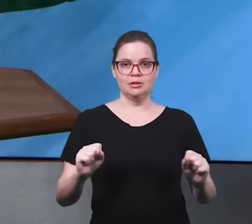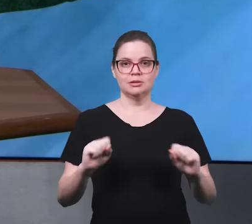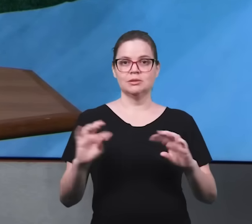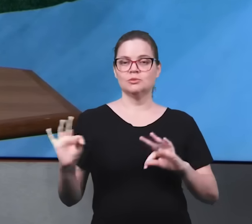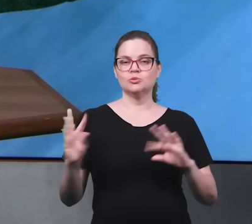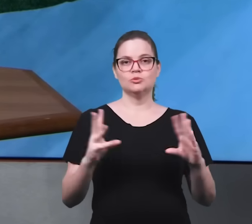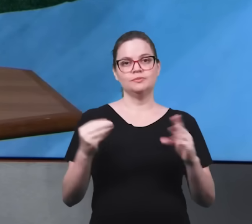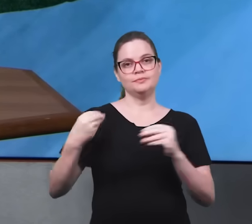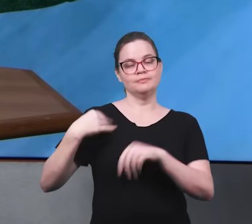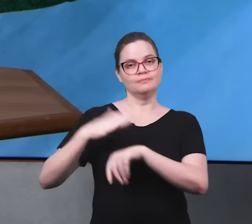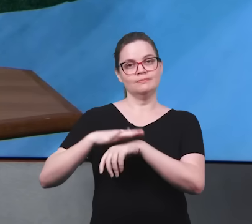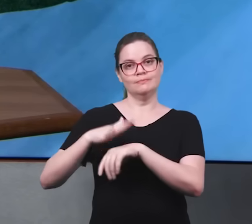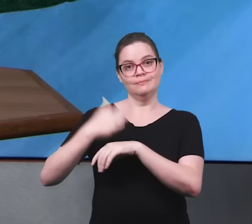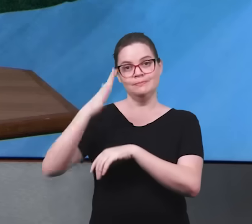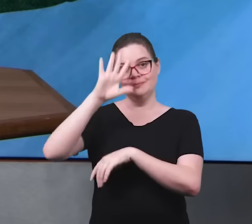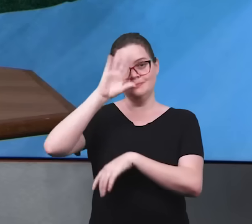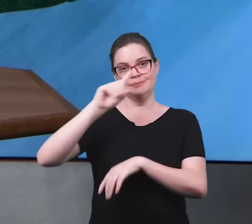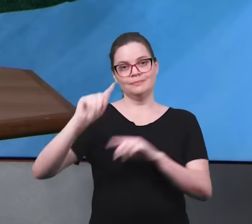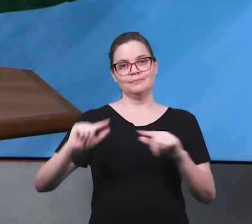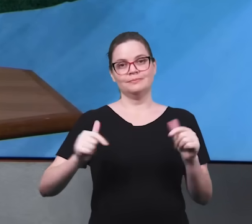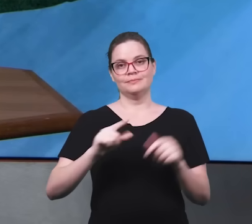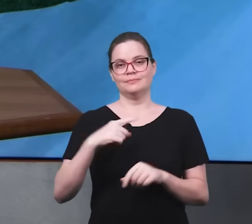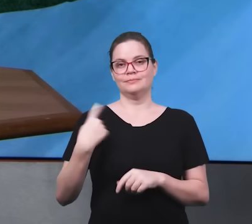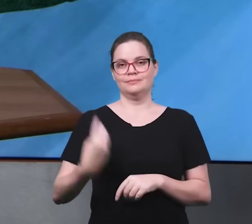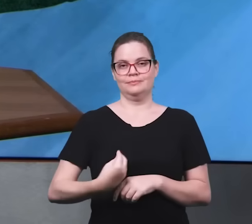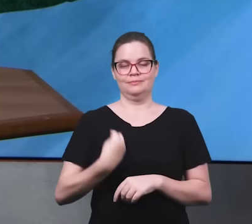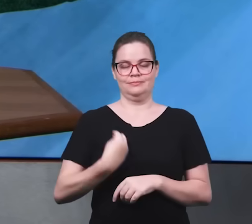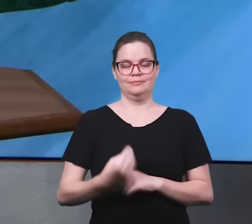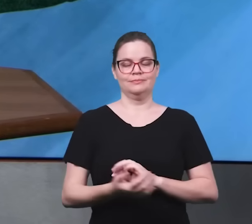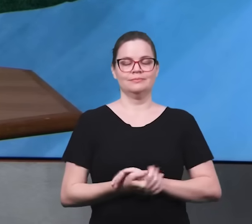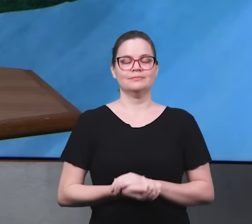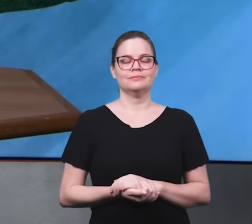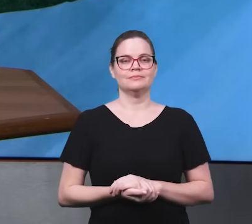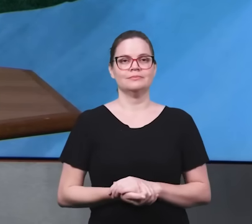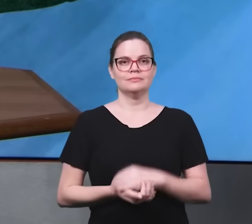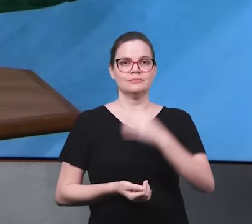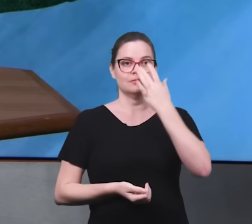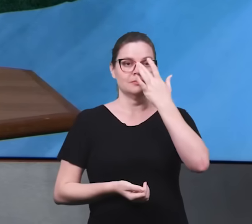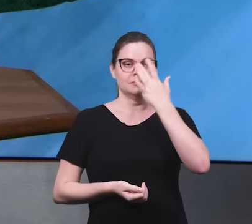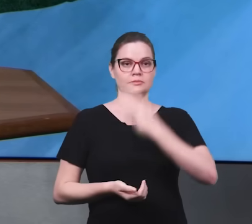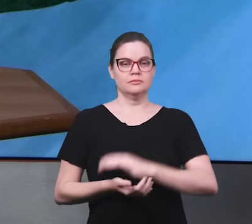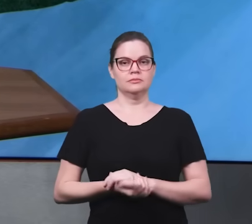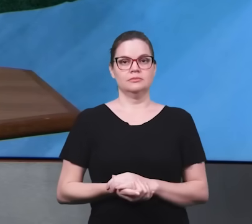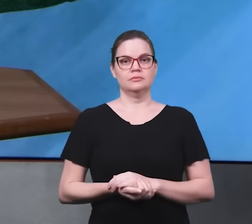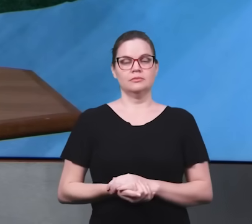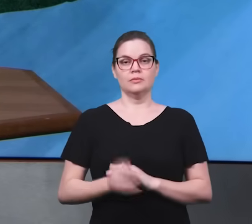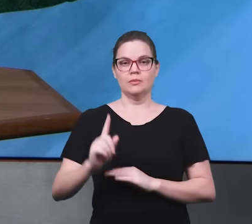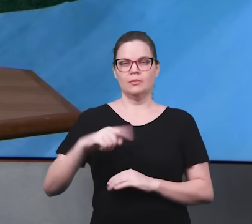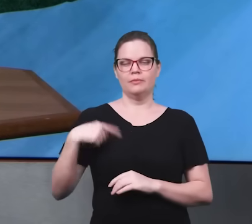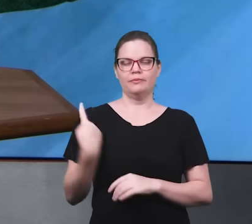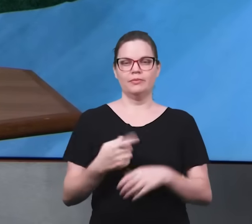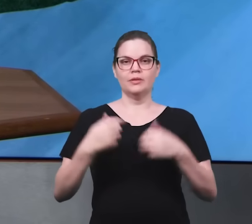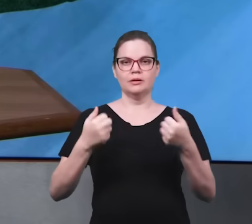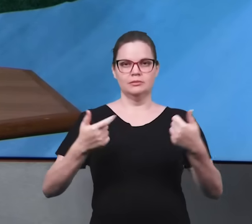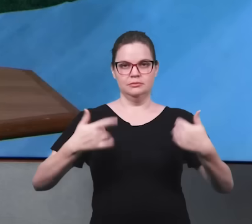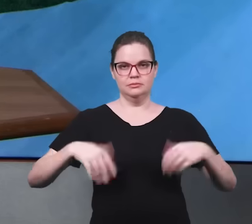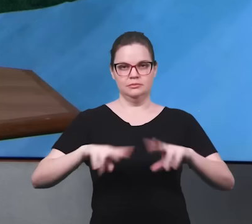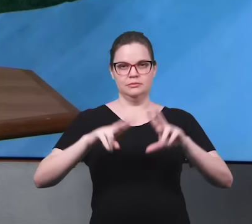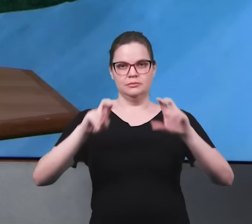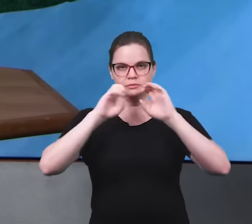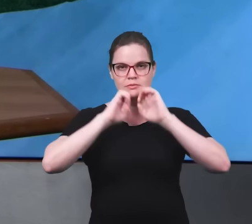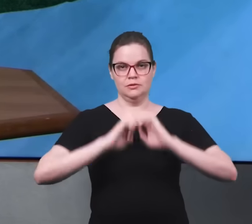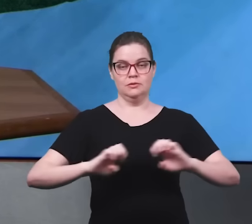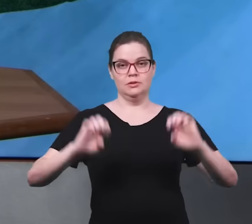que é Deus operando no nosso meio, no meio da igreja. E quando nós falamos de